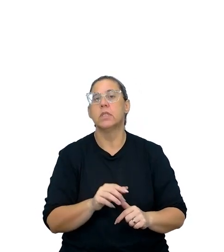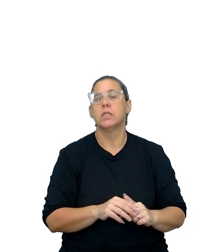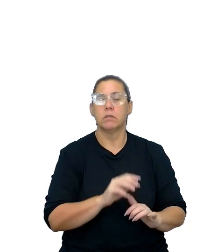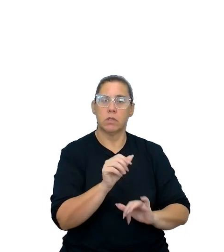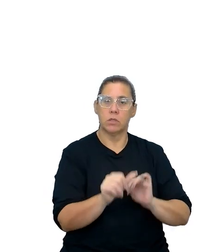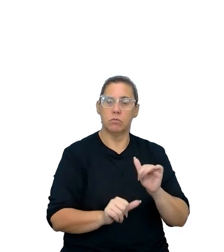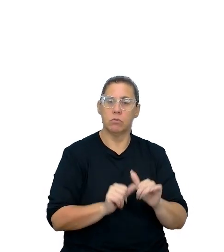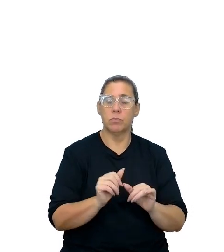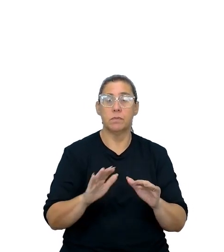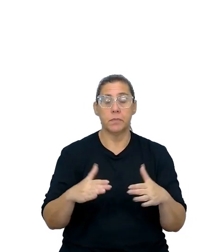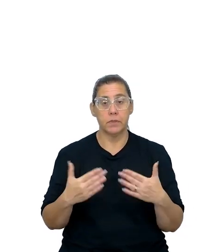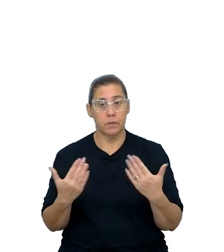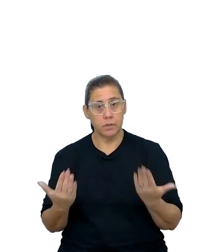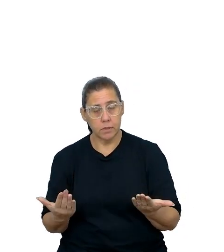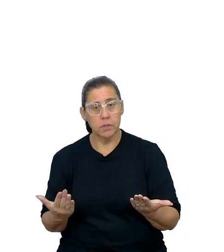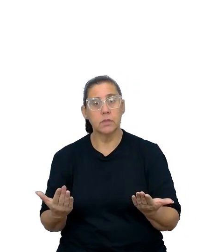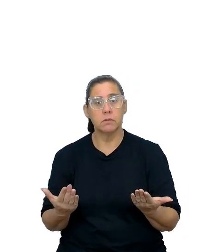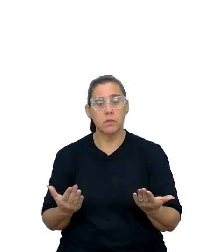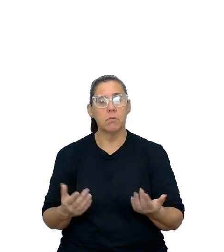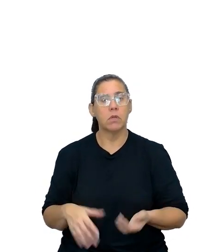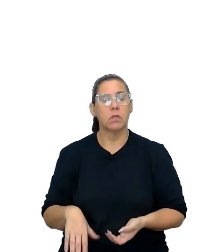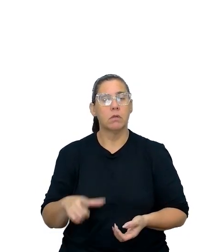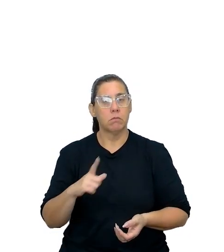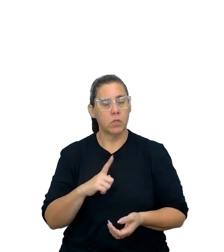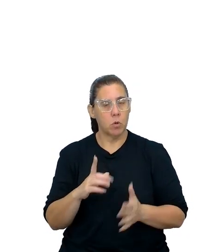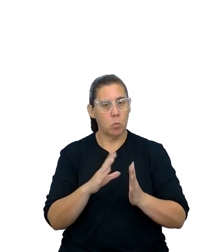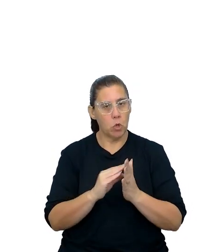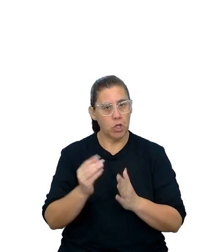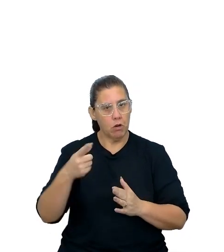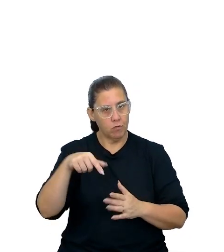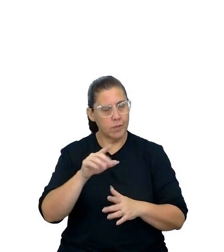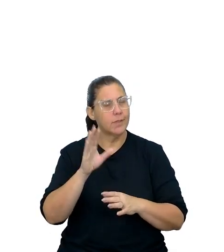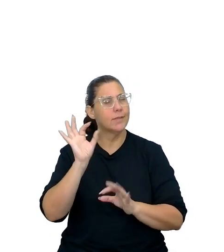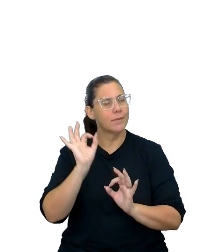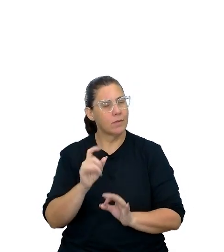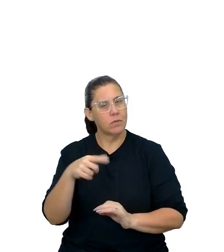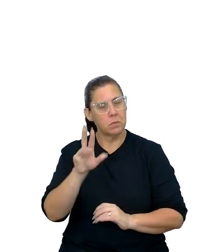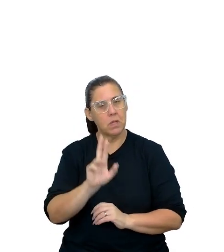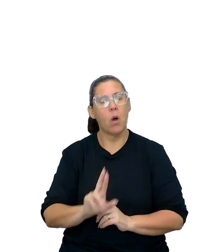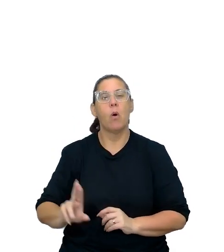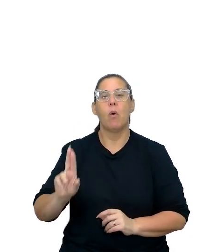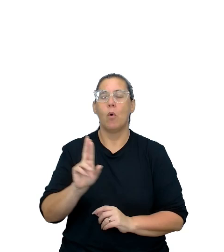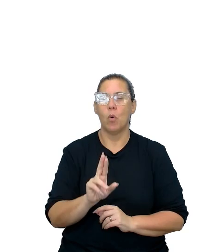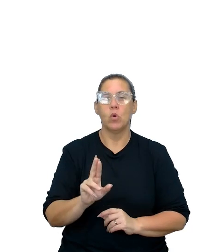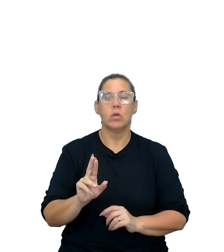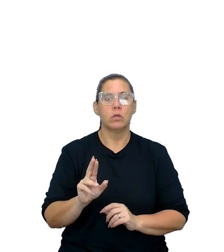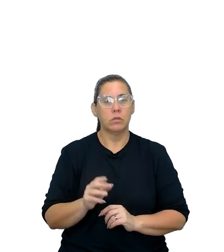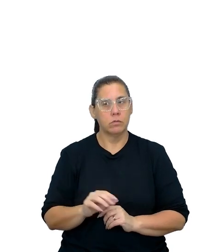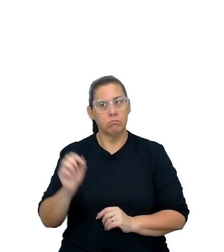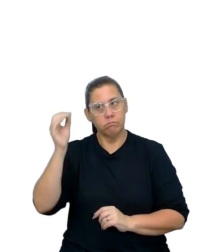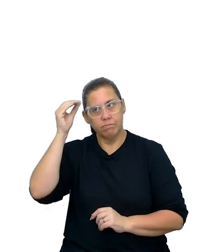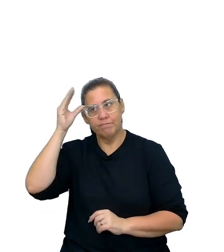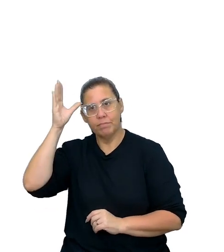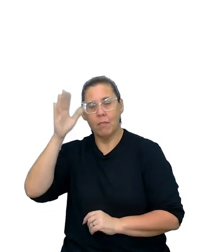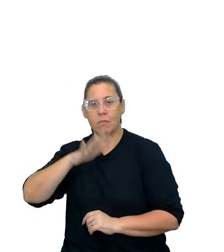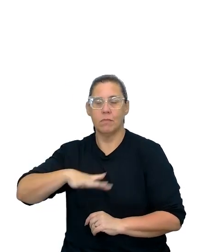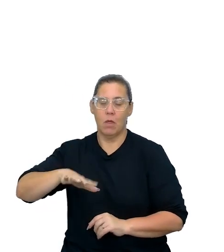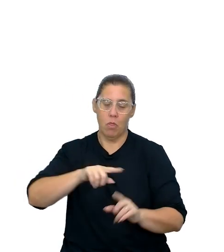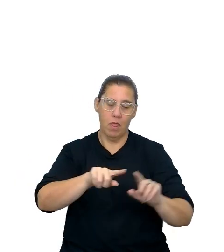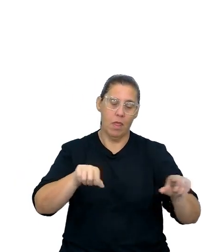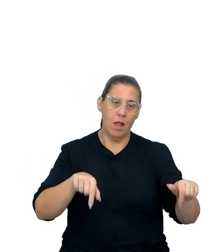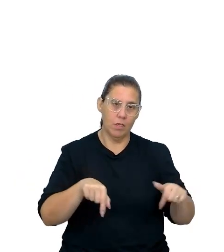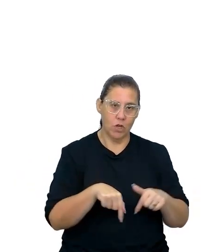transformação, então, é apenas um exemplo, eu tenho certeza que vocês podem estar usando isso e ampliando isso para o trabalho em sala de